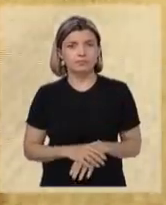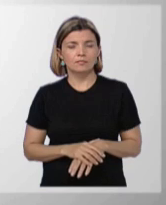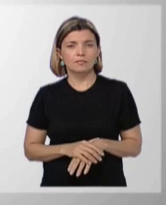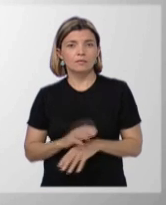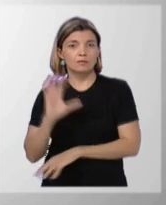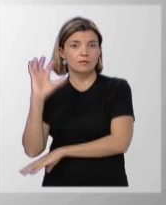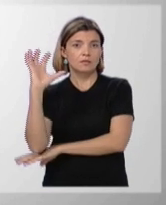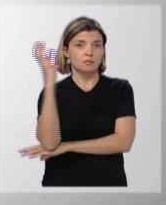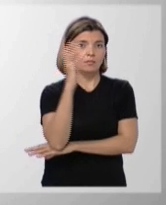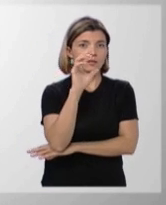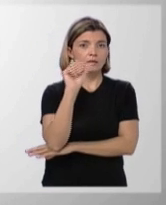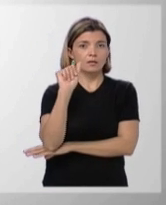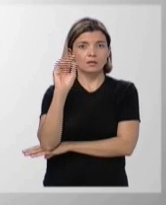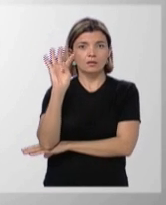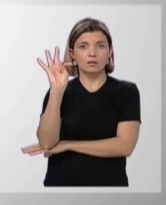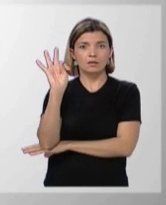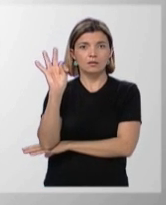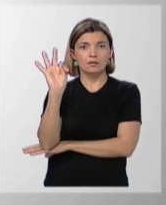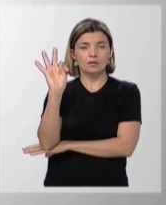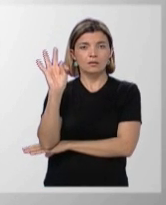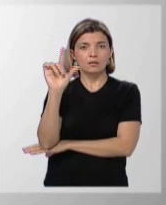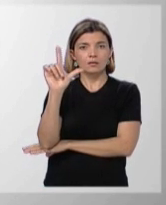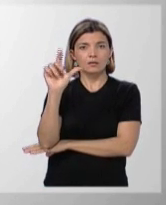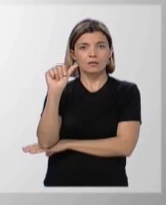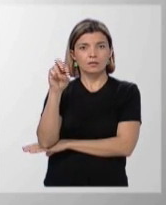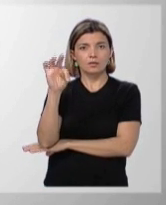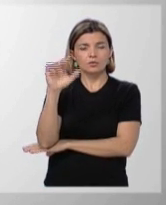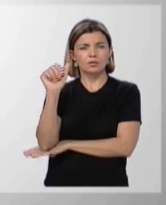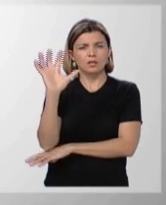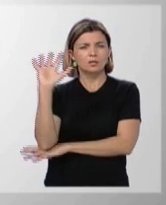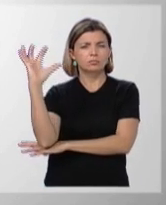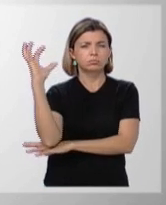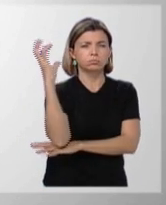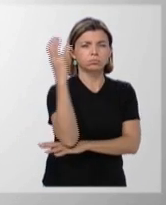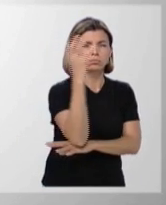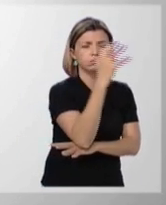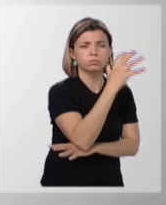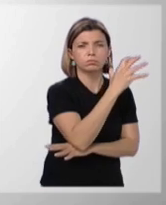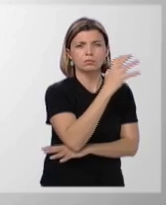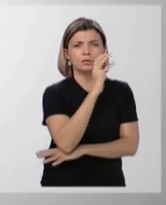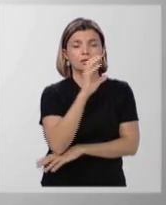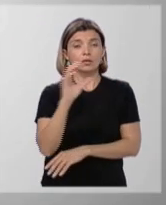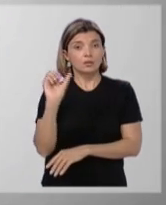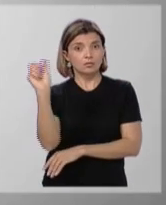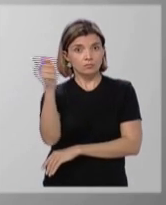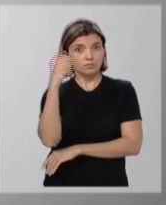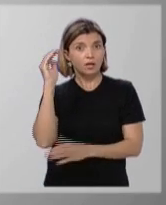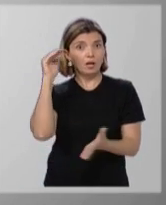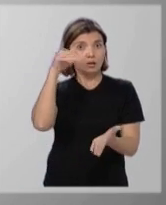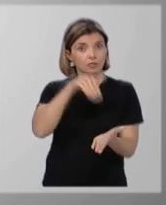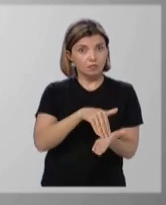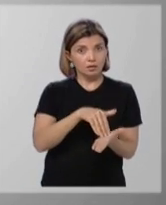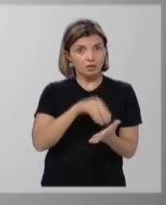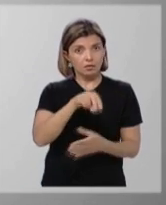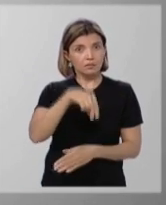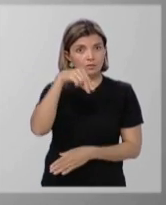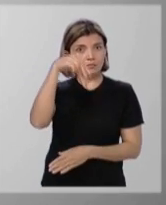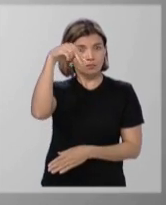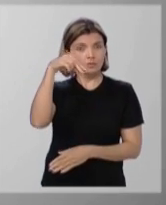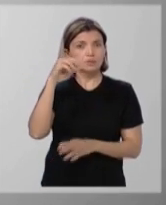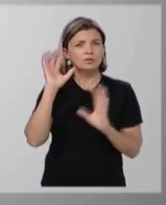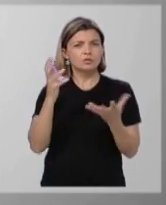A Mata Atlântica, por exemplo, bioma que já ocupou quase toda a costa brasileira, do Rio Grande do Sul ao Rio